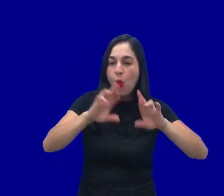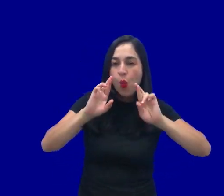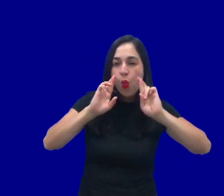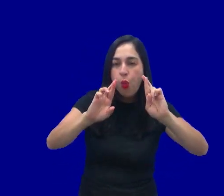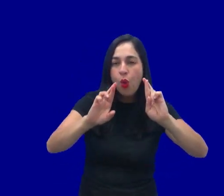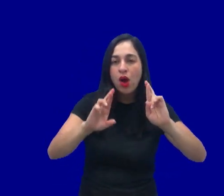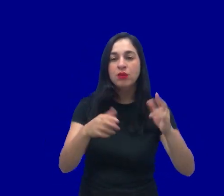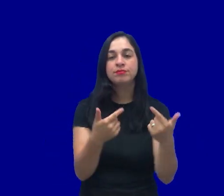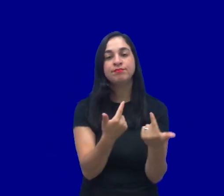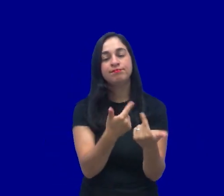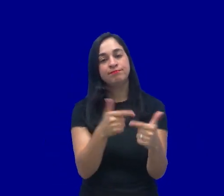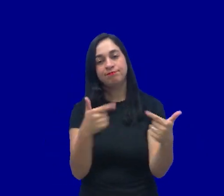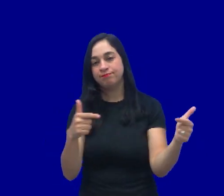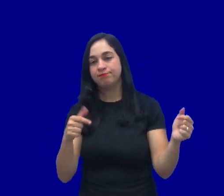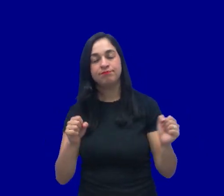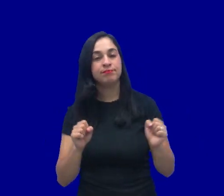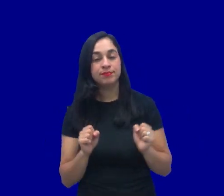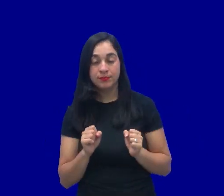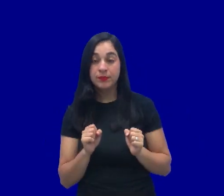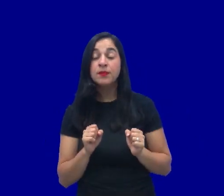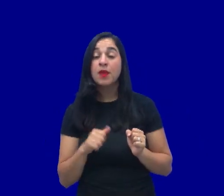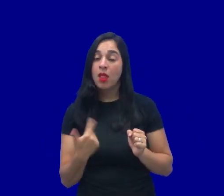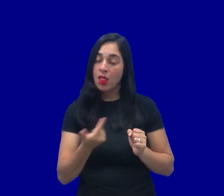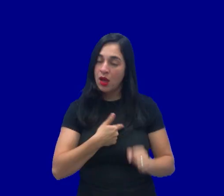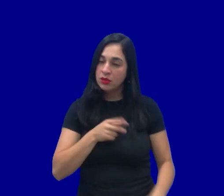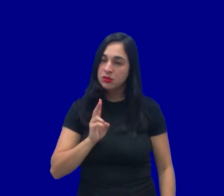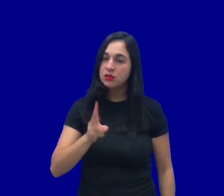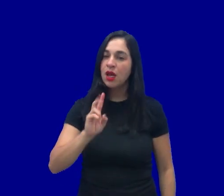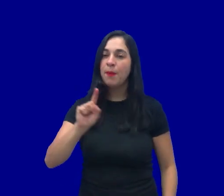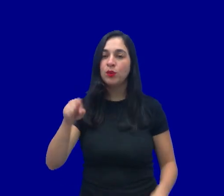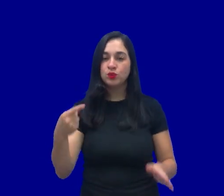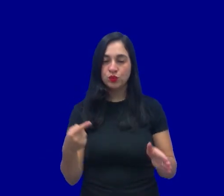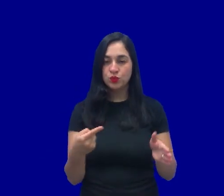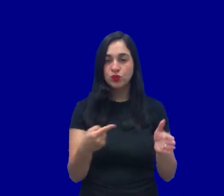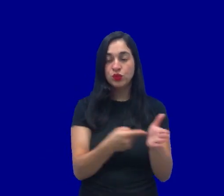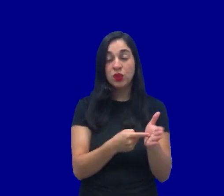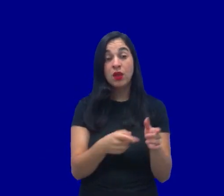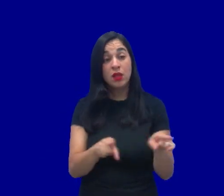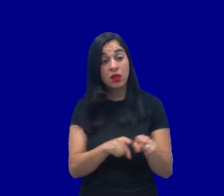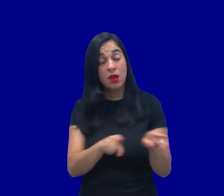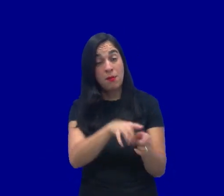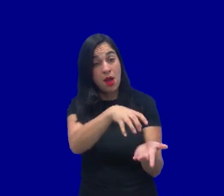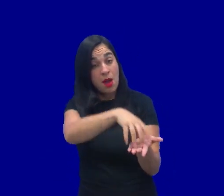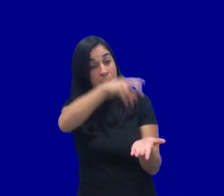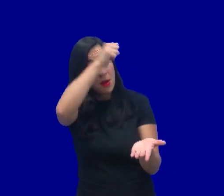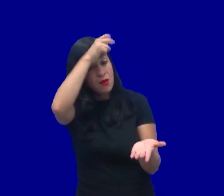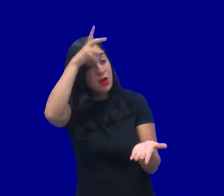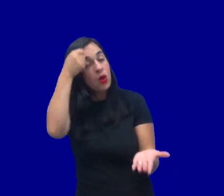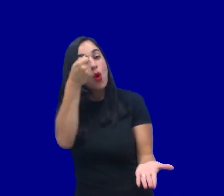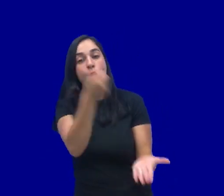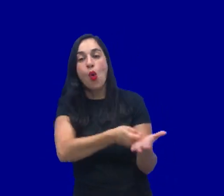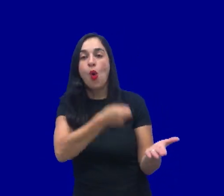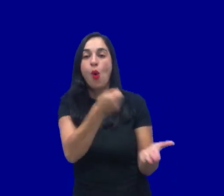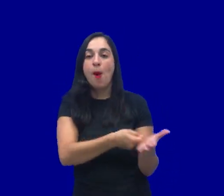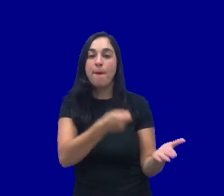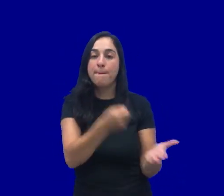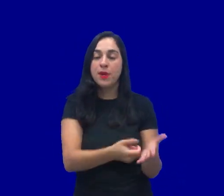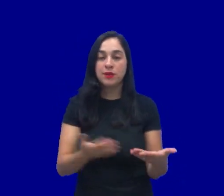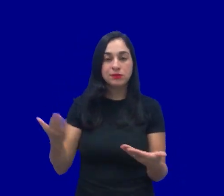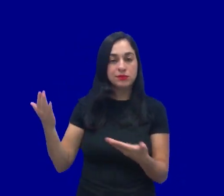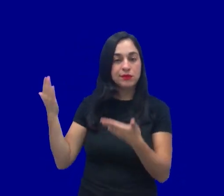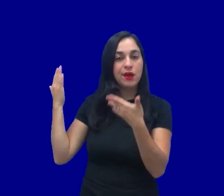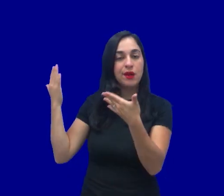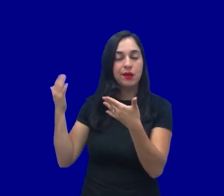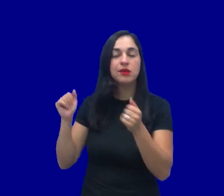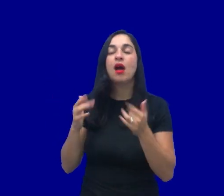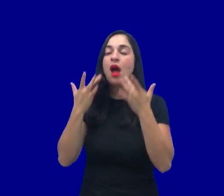com a população. E nós vamos continuar denunciando e cobrando do poder público que ela possa dar a mesma atenção